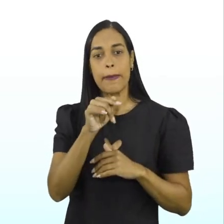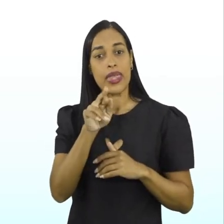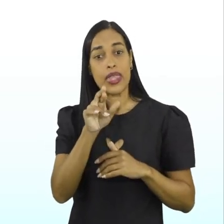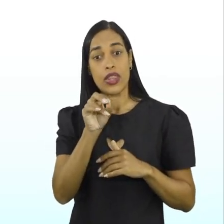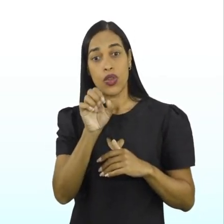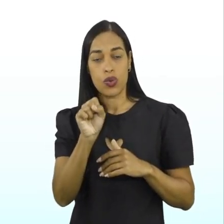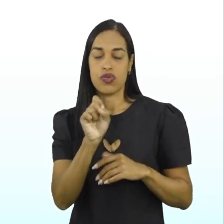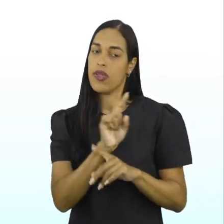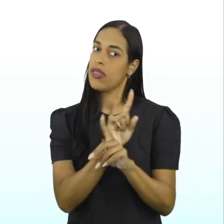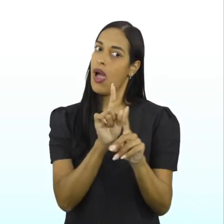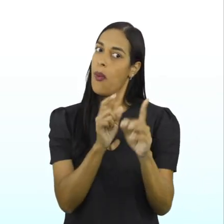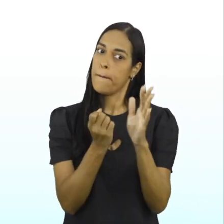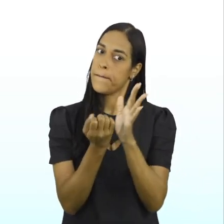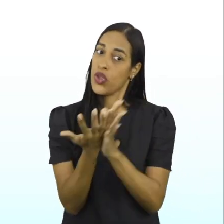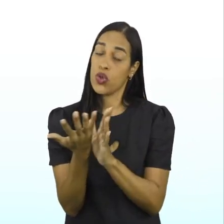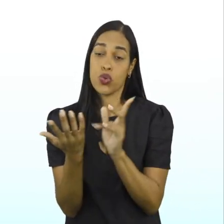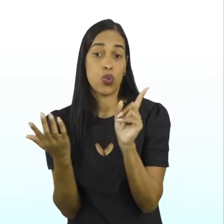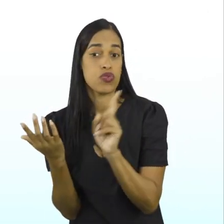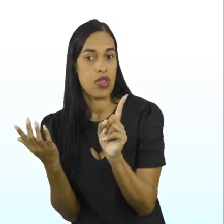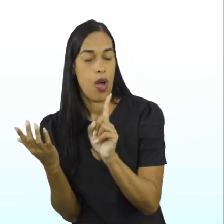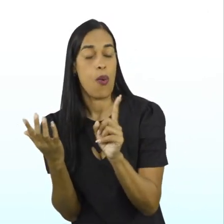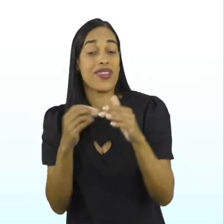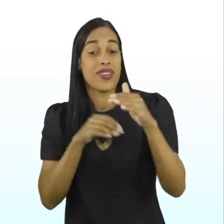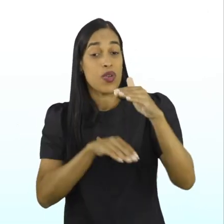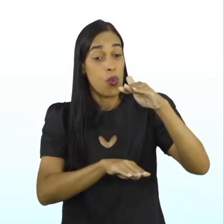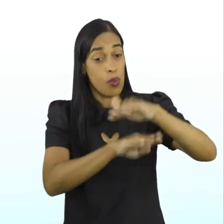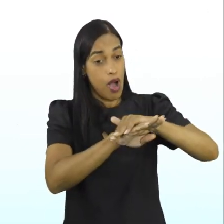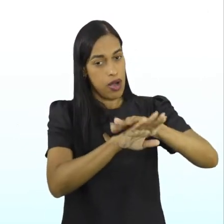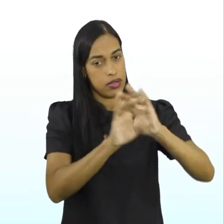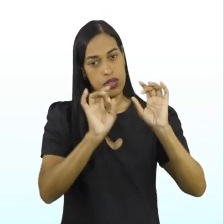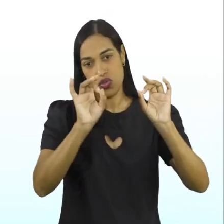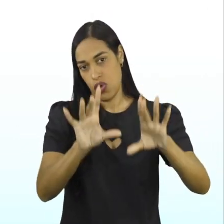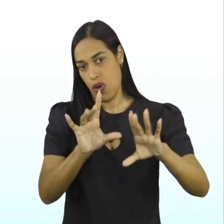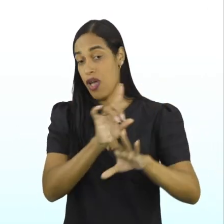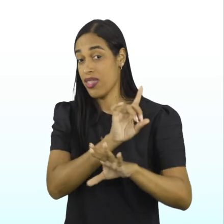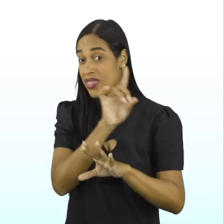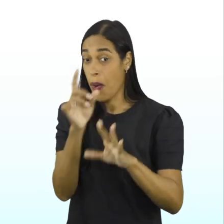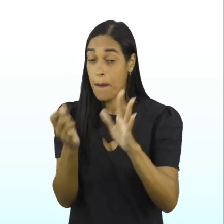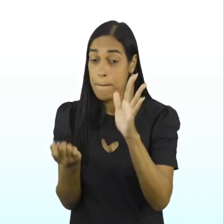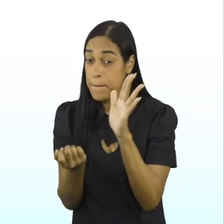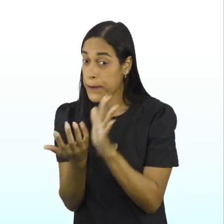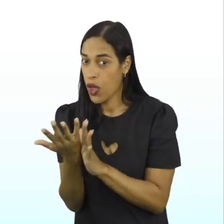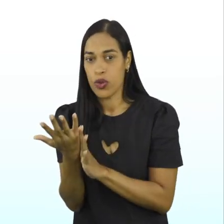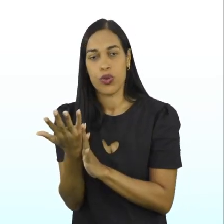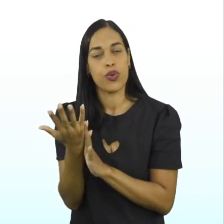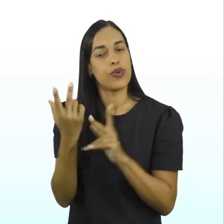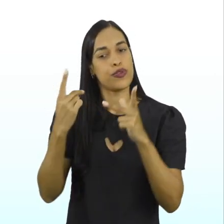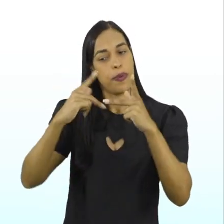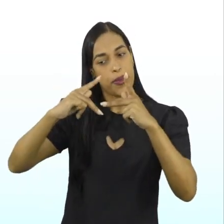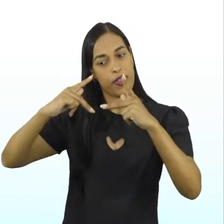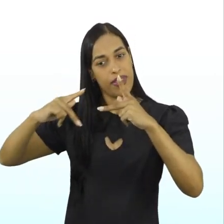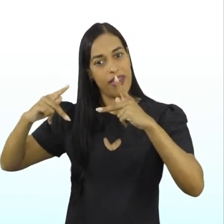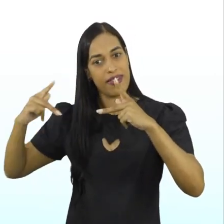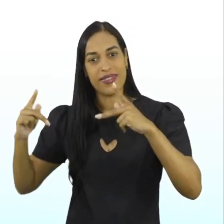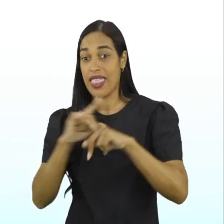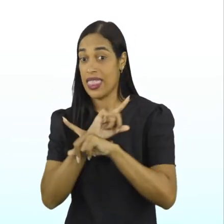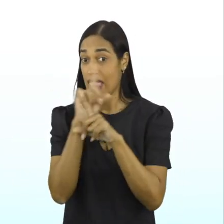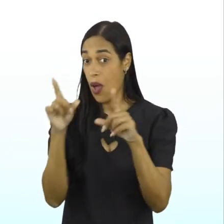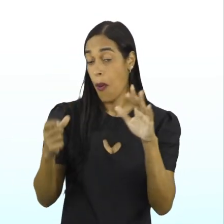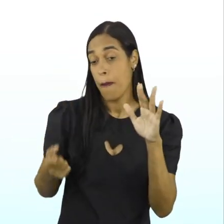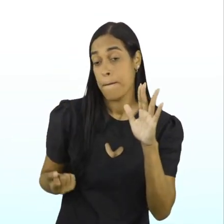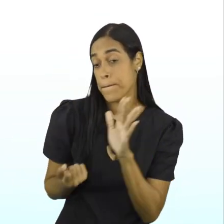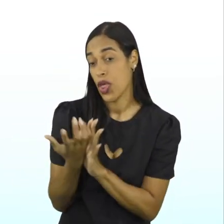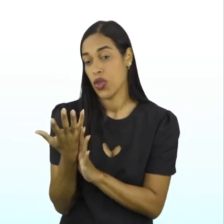monstro, não. Olhe para mim, não. Complexo de Golgi não produz proteína. Complexo de Golgi não produz